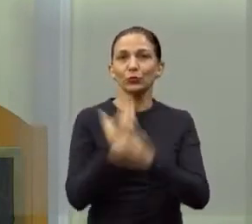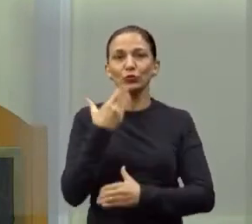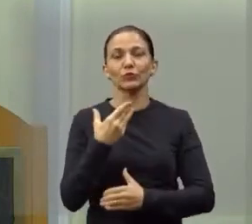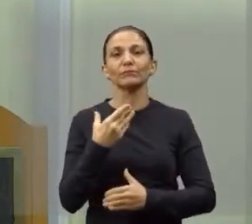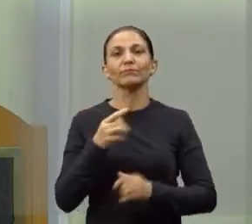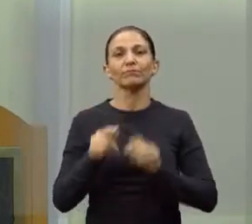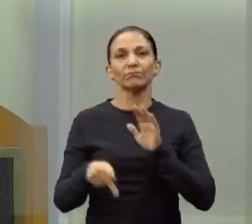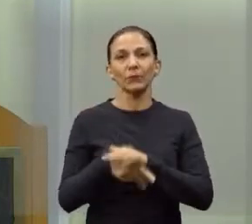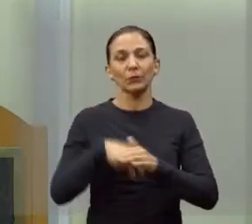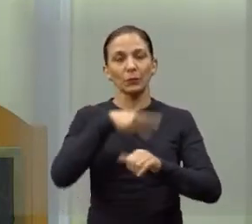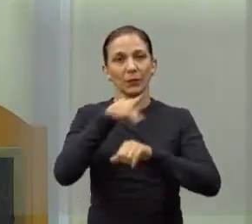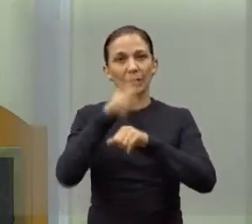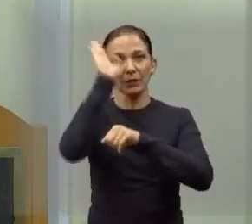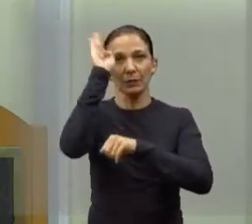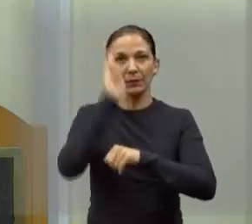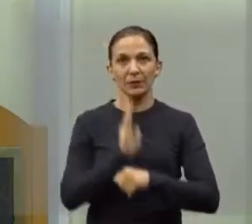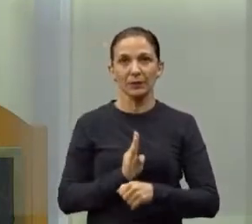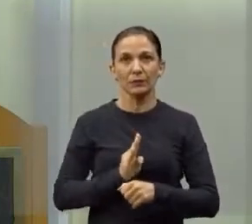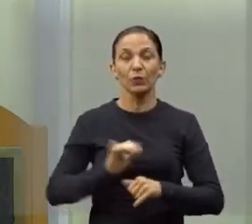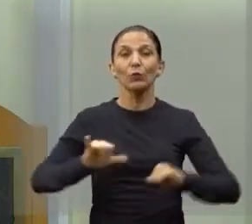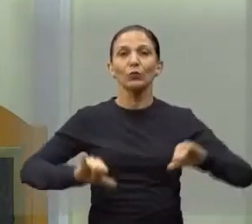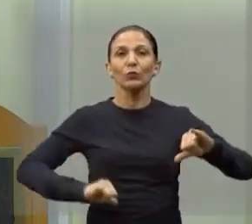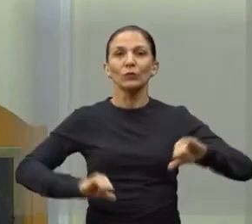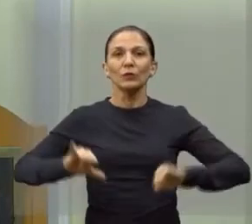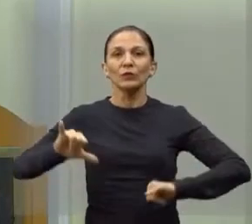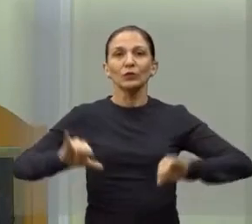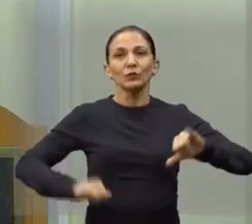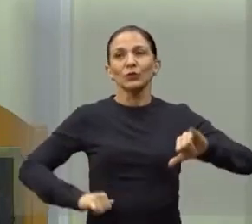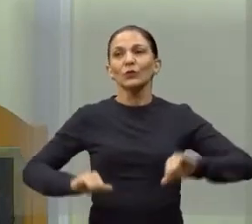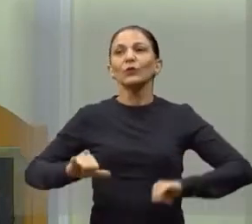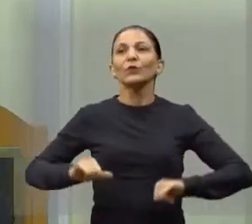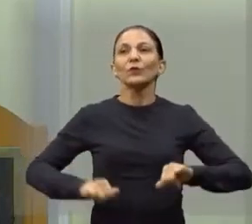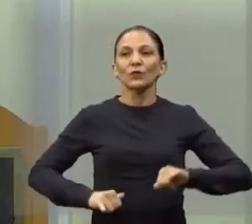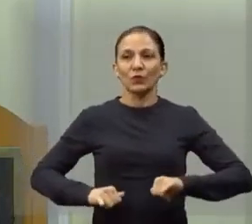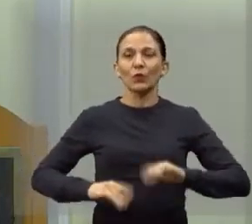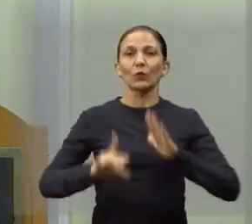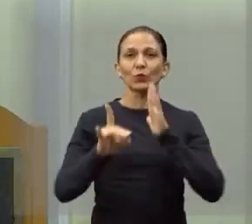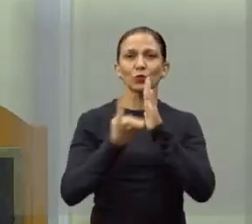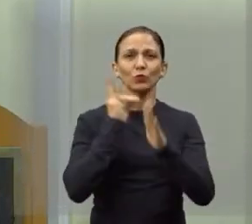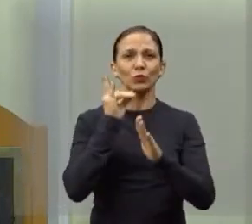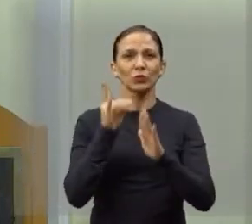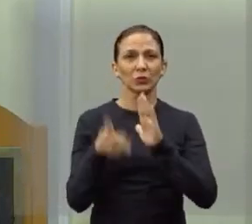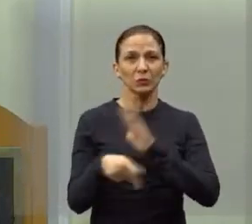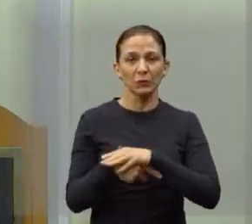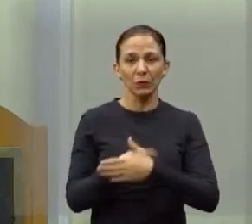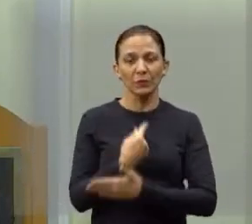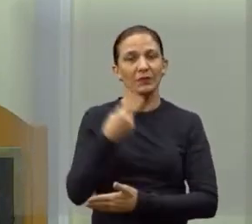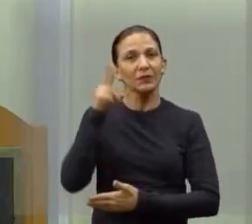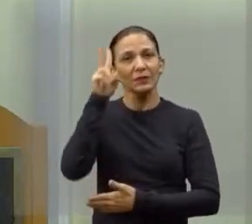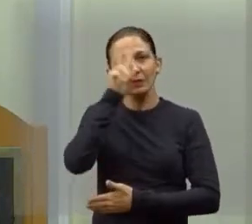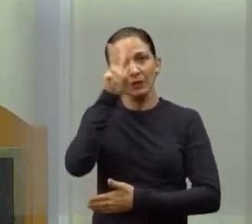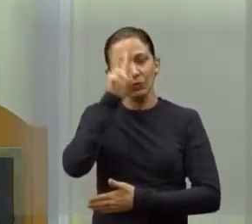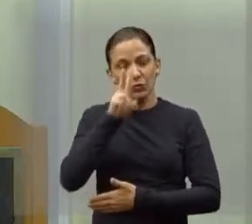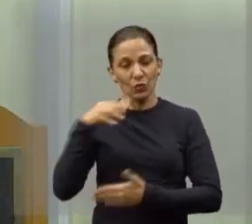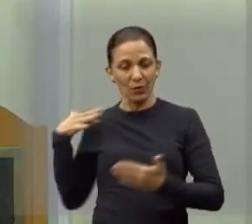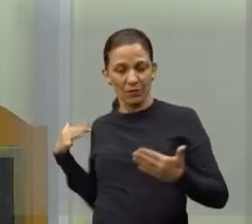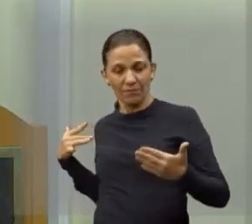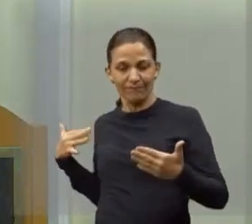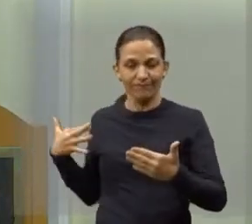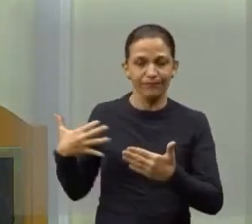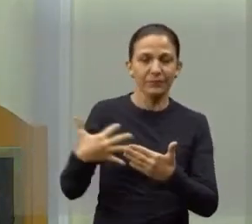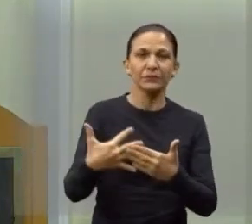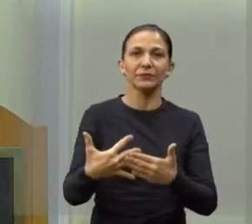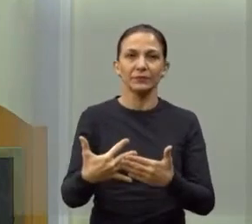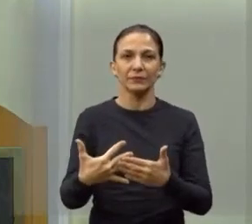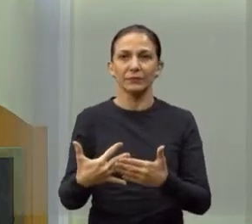povos originários desse país, que sofreu o maior genocídio da nossa história até hoje.